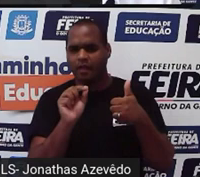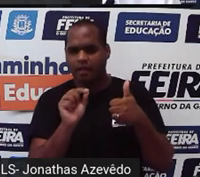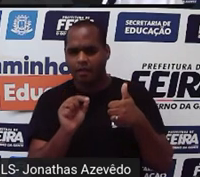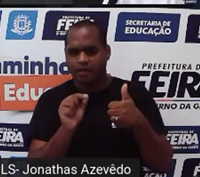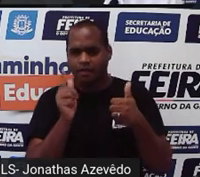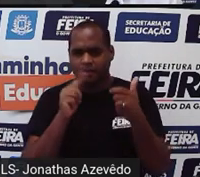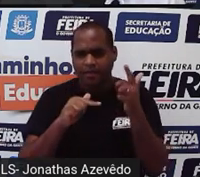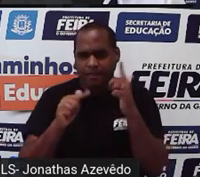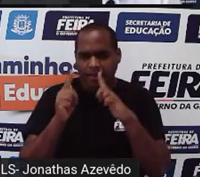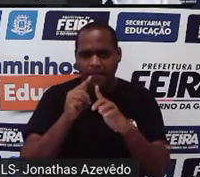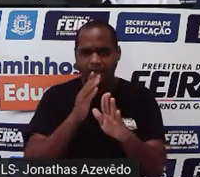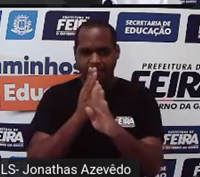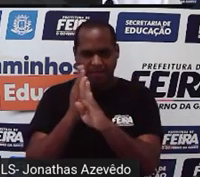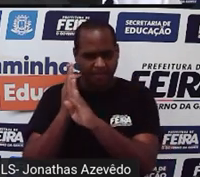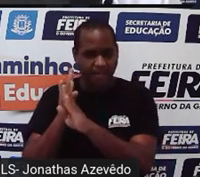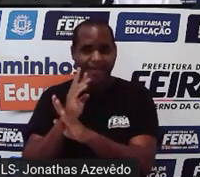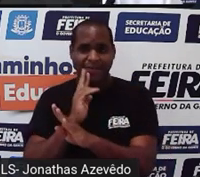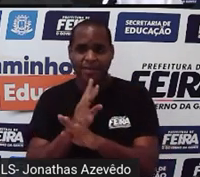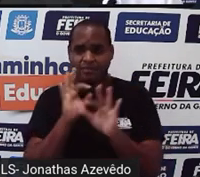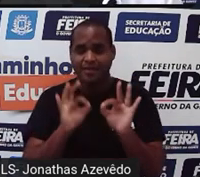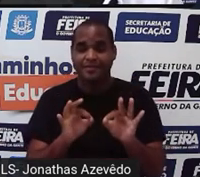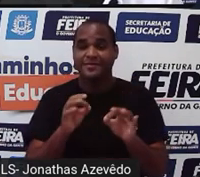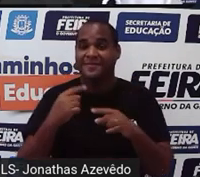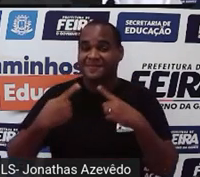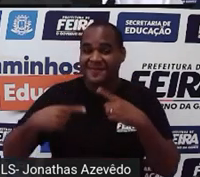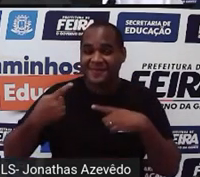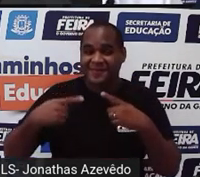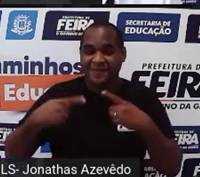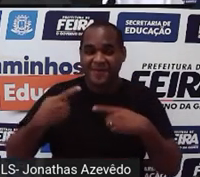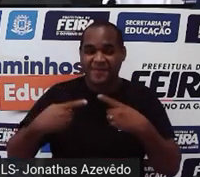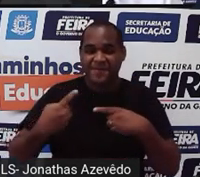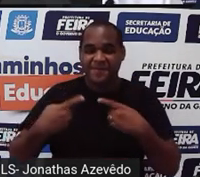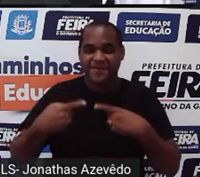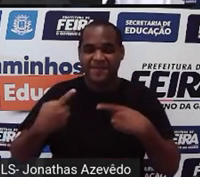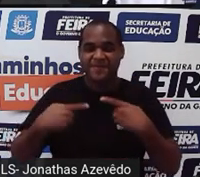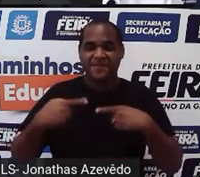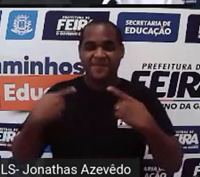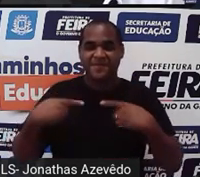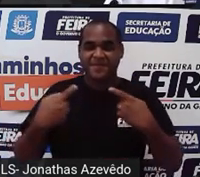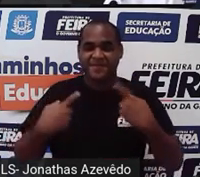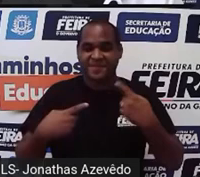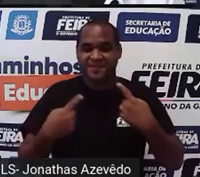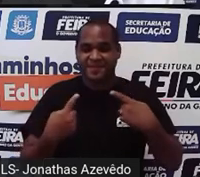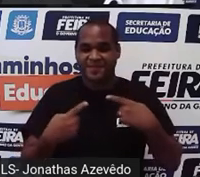é que você encontrou como resposta correta e